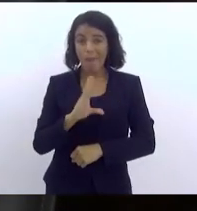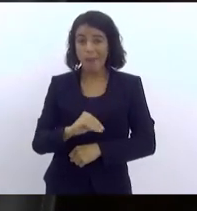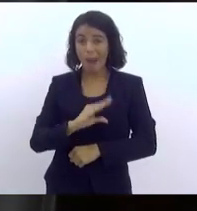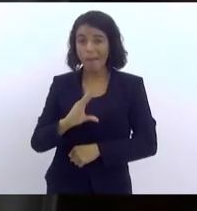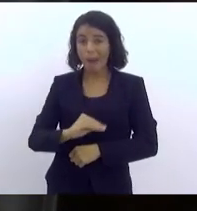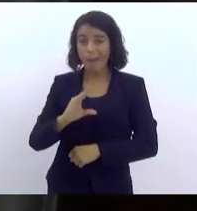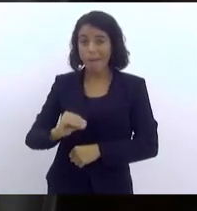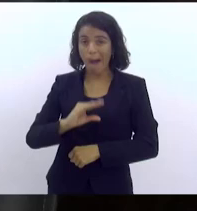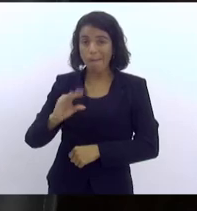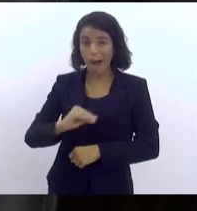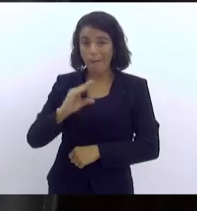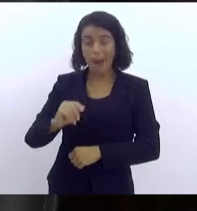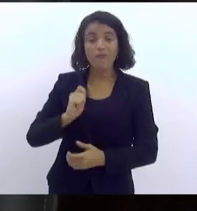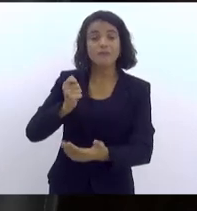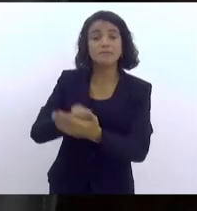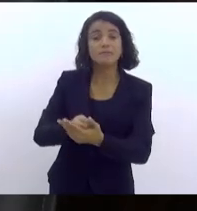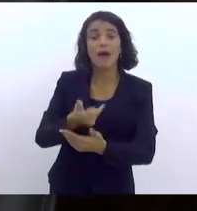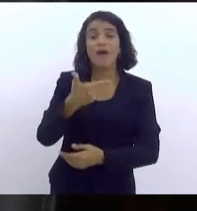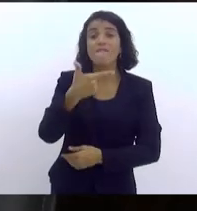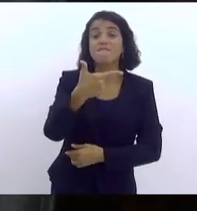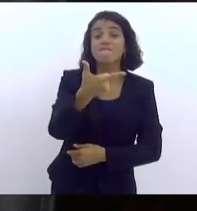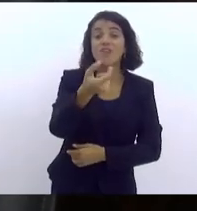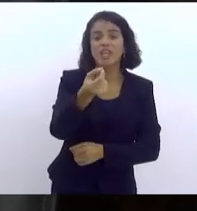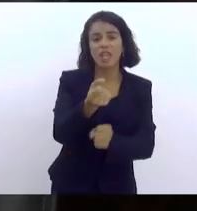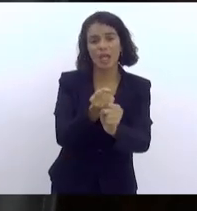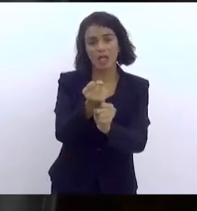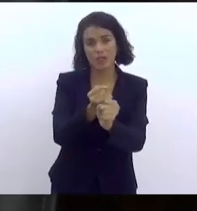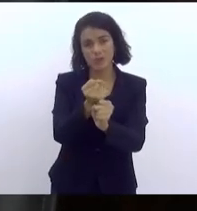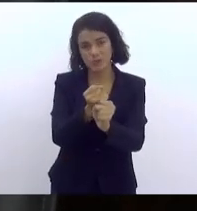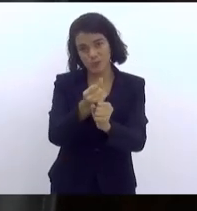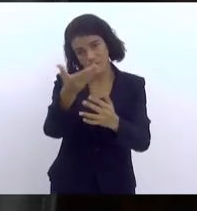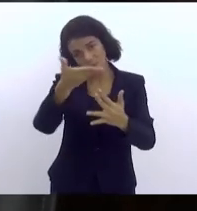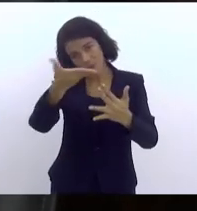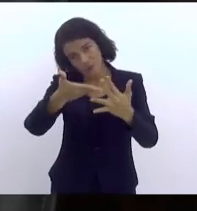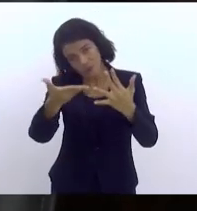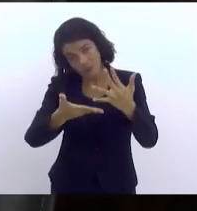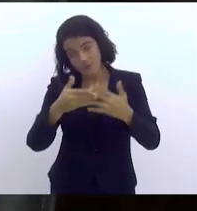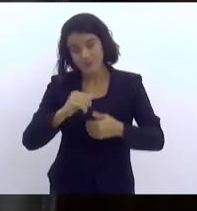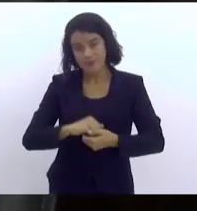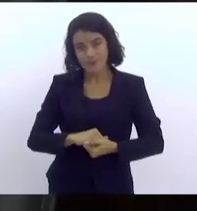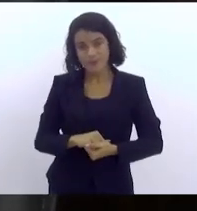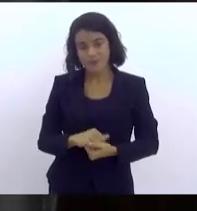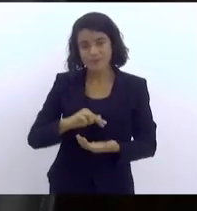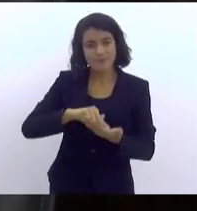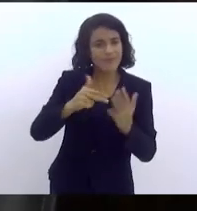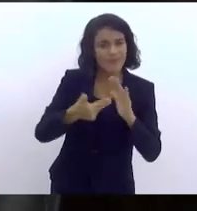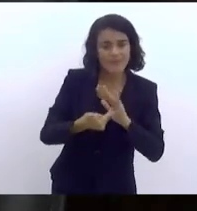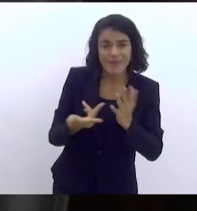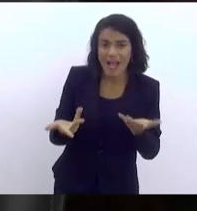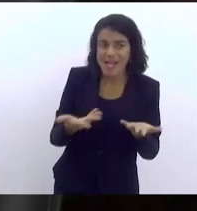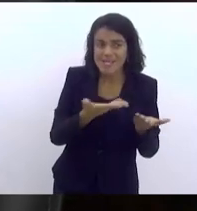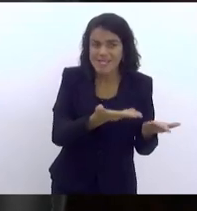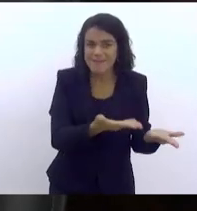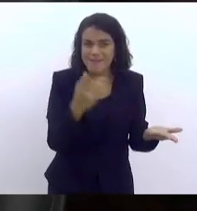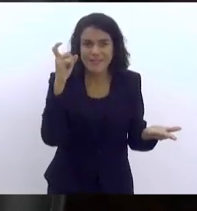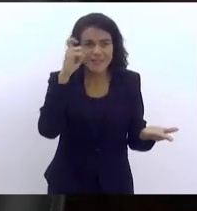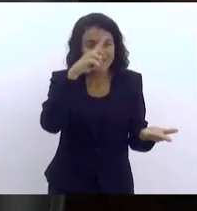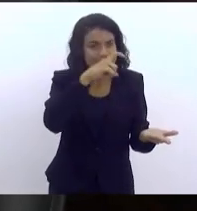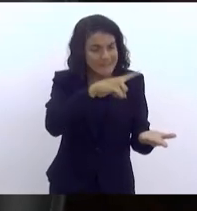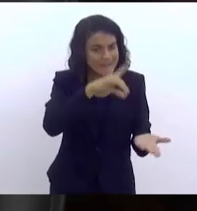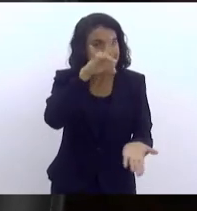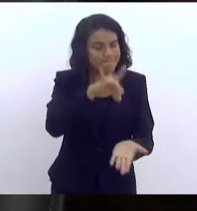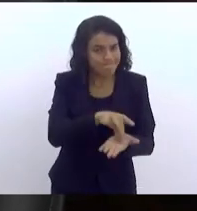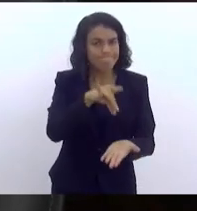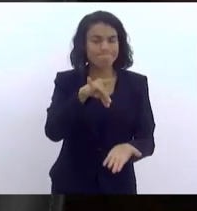serão pagos em 20 anos Então desse jeito fica muito difícil realmente